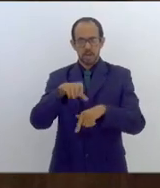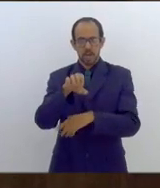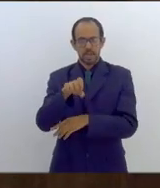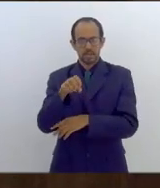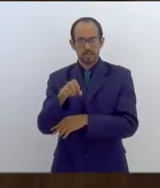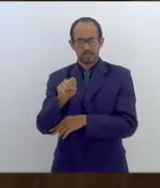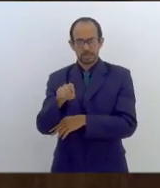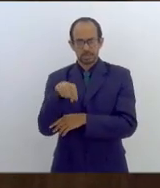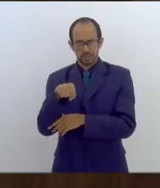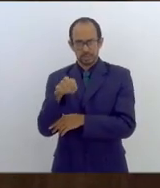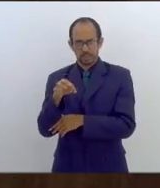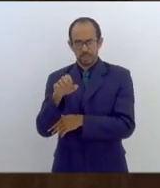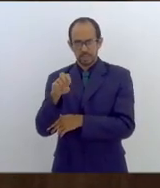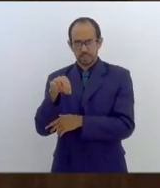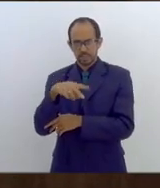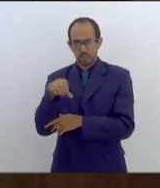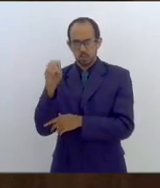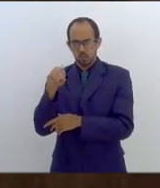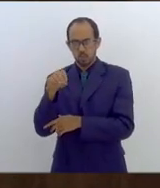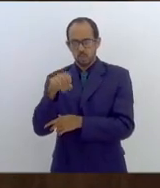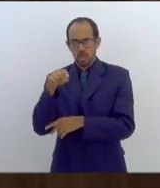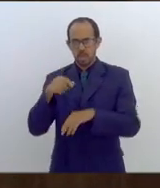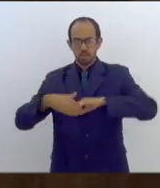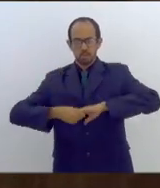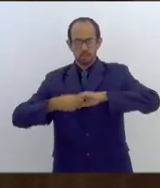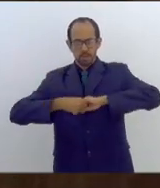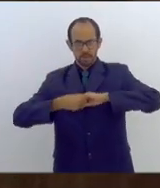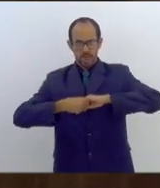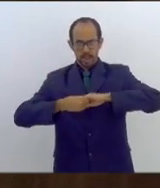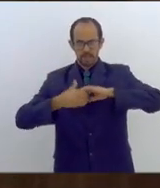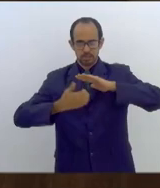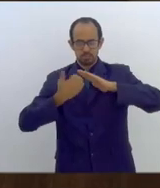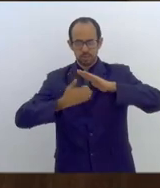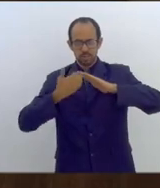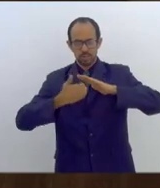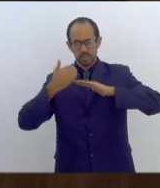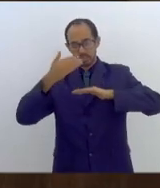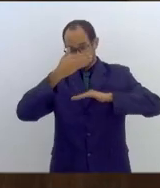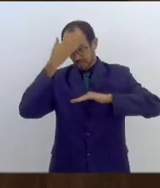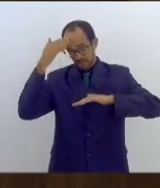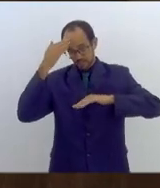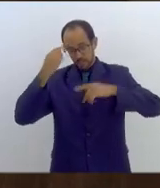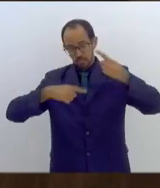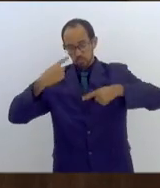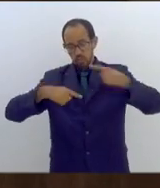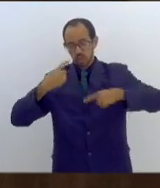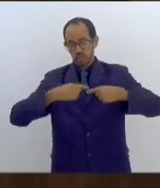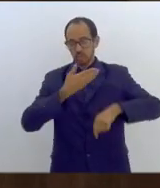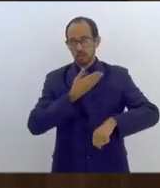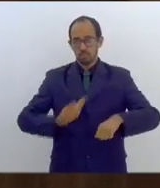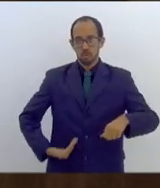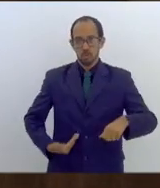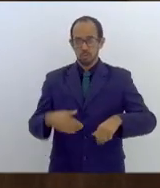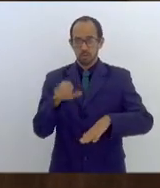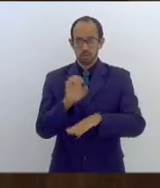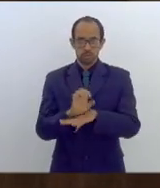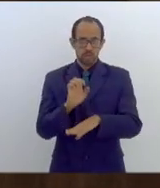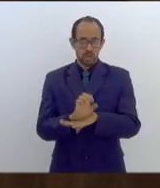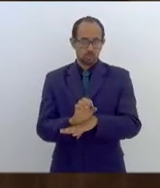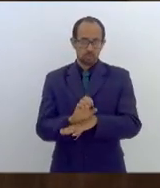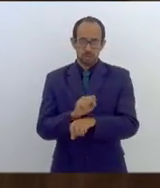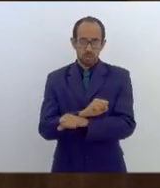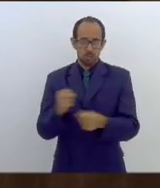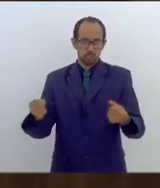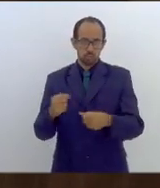Saudar a Emater, essa empresa muitas vezes, Flávio, esquecida na política pública estadual, mas não é possível um desenvolvimento